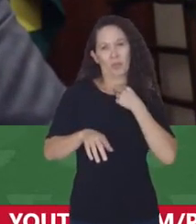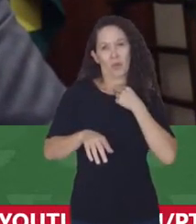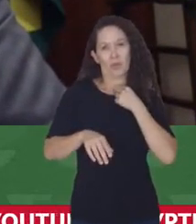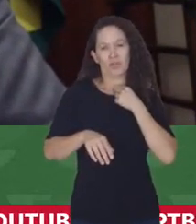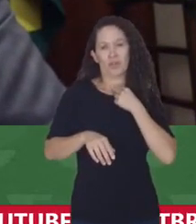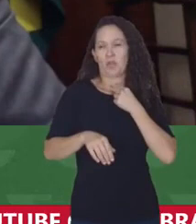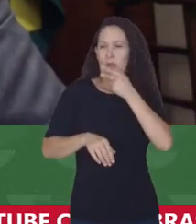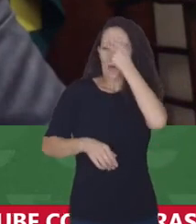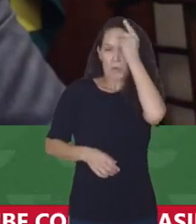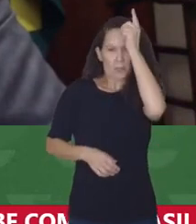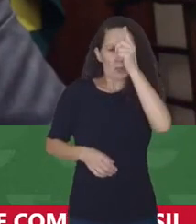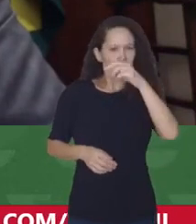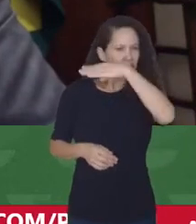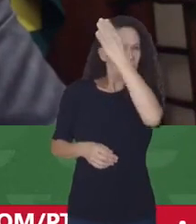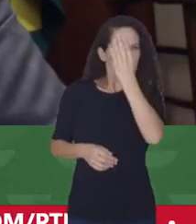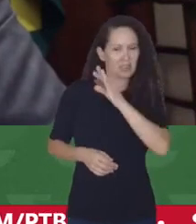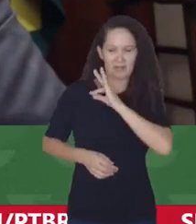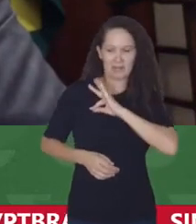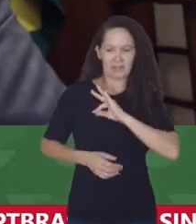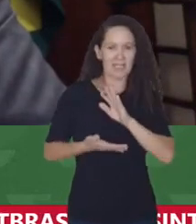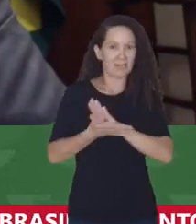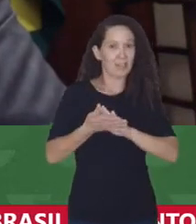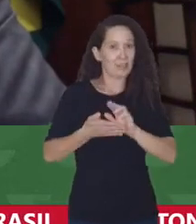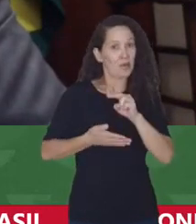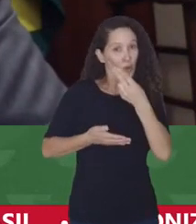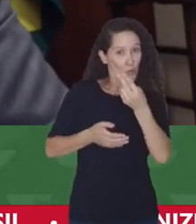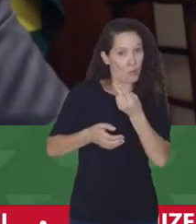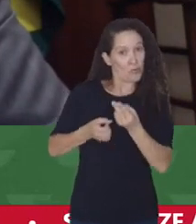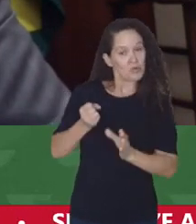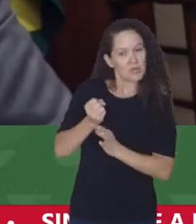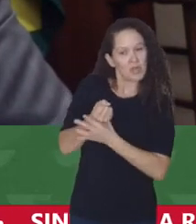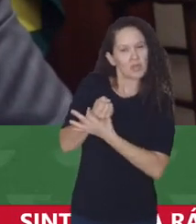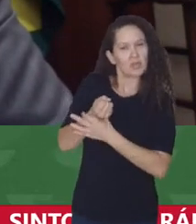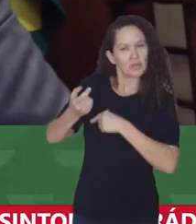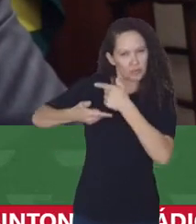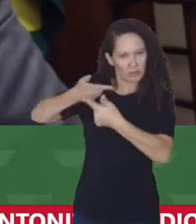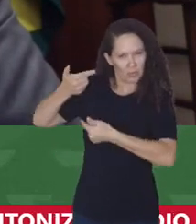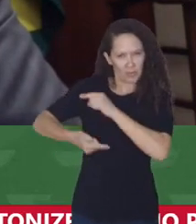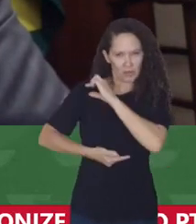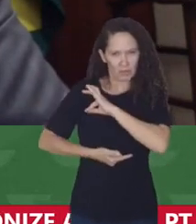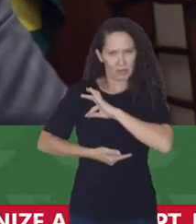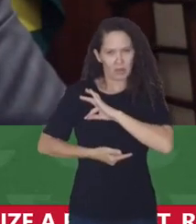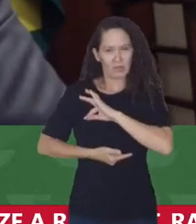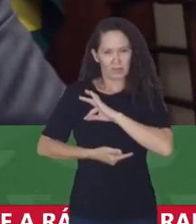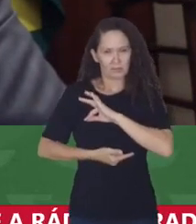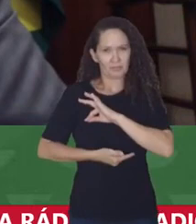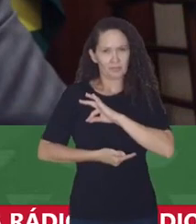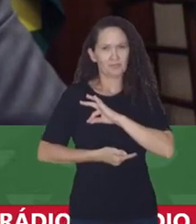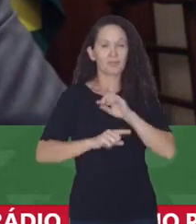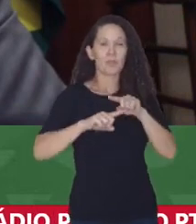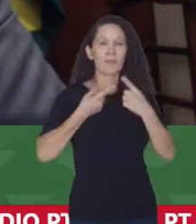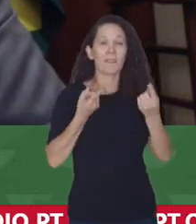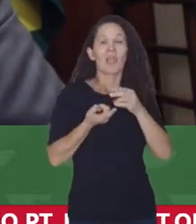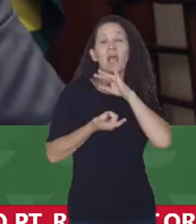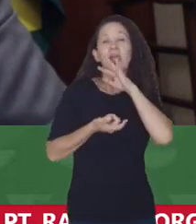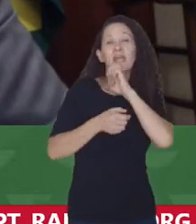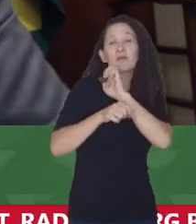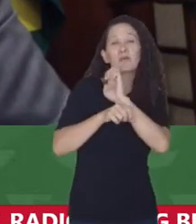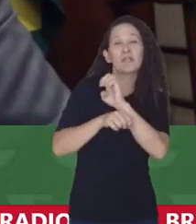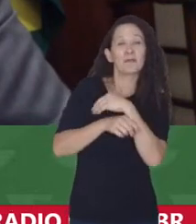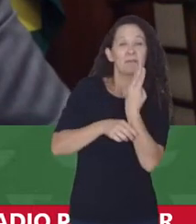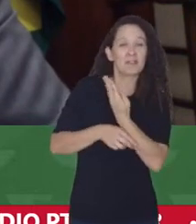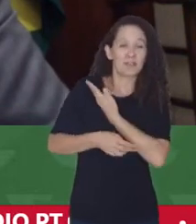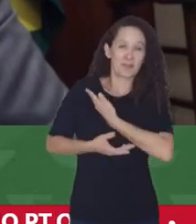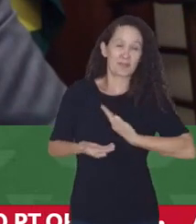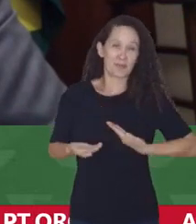renda. Ou brasileiro, o Estado brasileiro garante renda ou trabalho, mas que é muito ruim para um Estado como o nosso